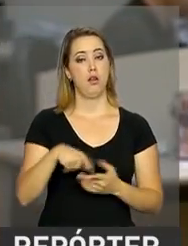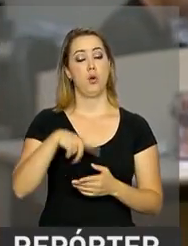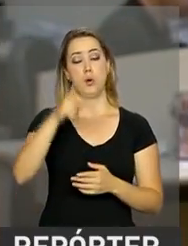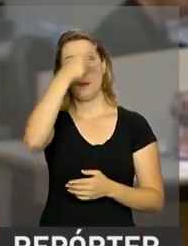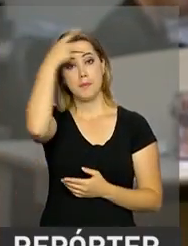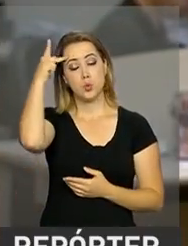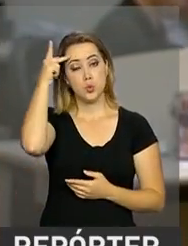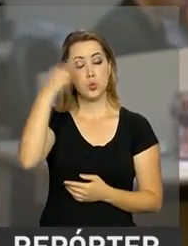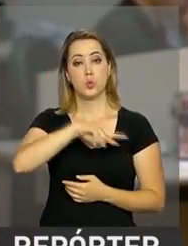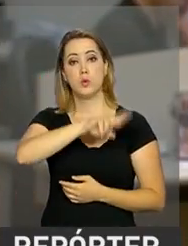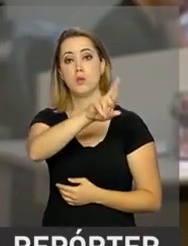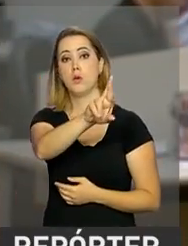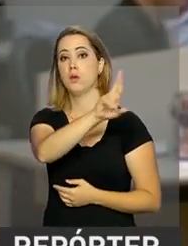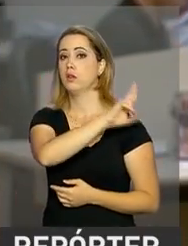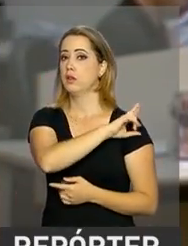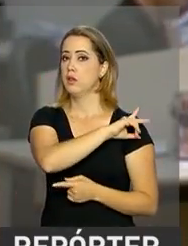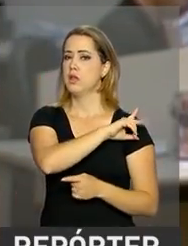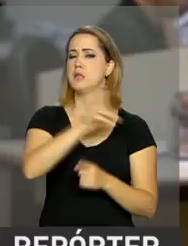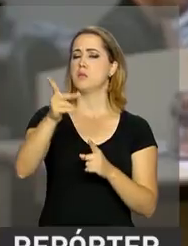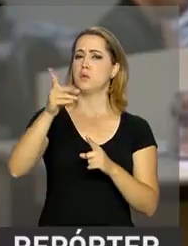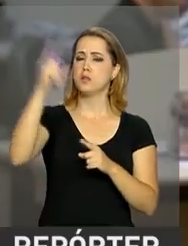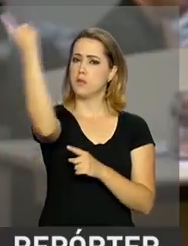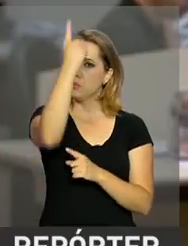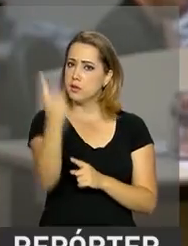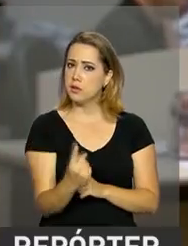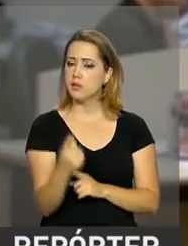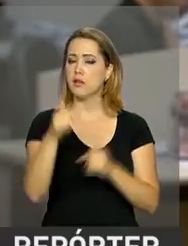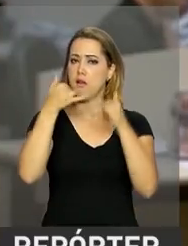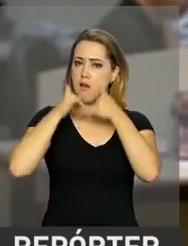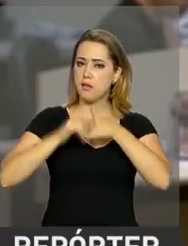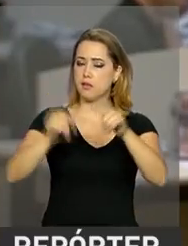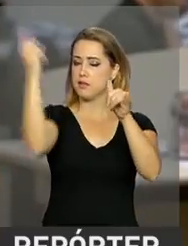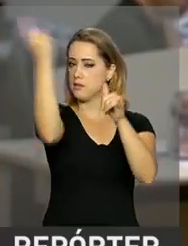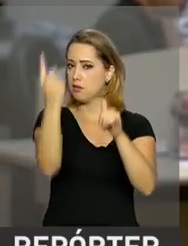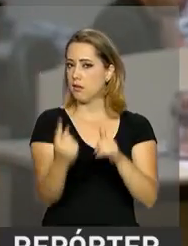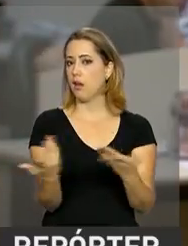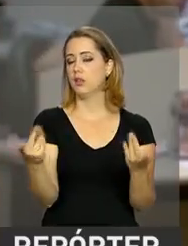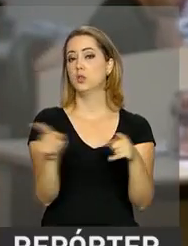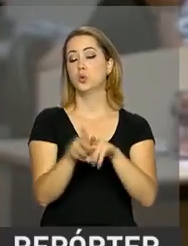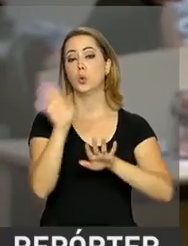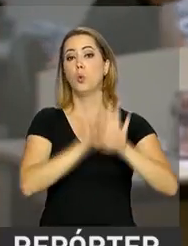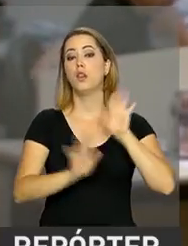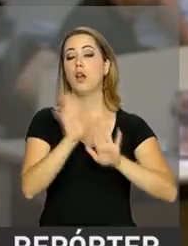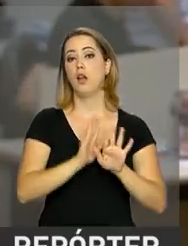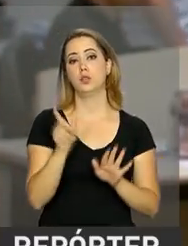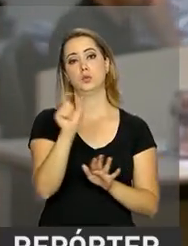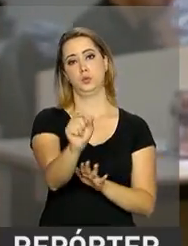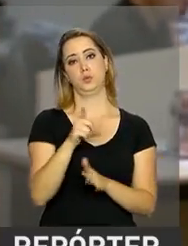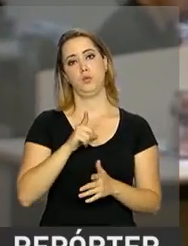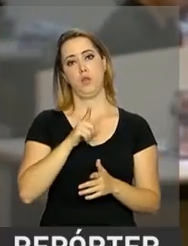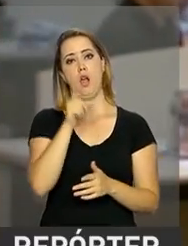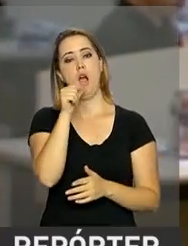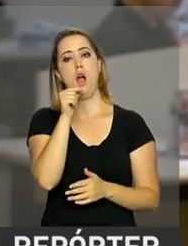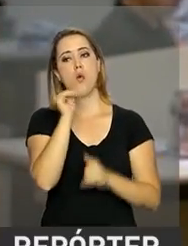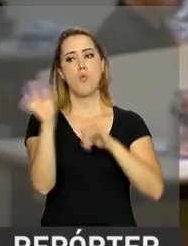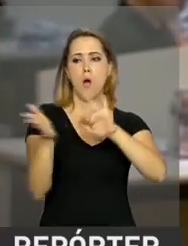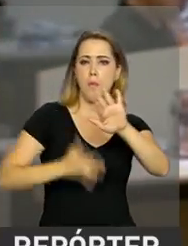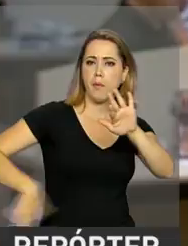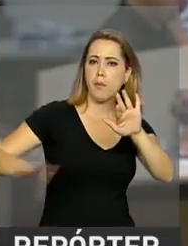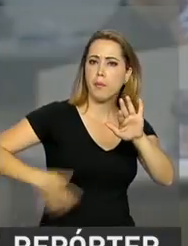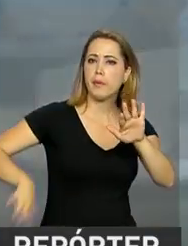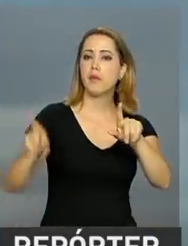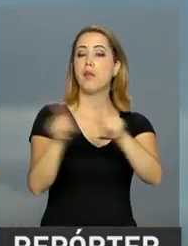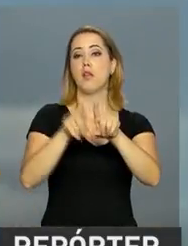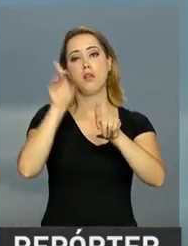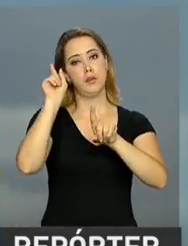de eletricidade atmosférica do ímpio Instituto Nacional de Pesquisas espaciais segundo Osmar Pinto Júnior As praias são lugares descampados